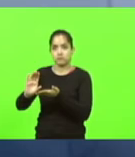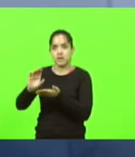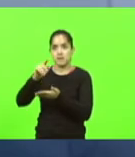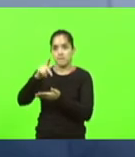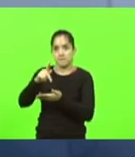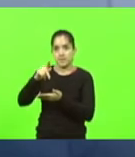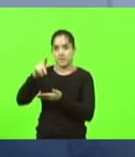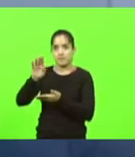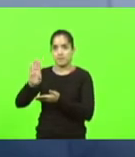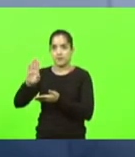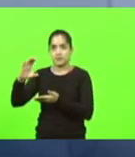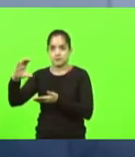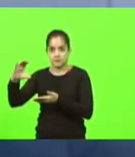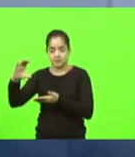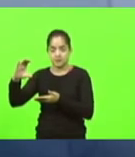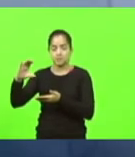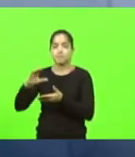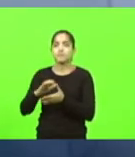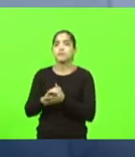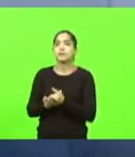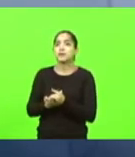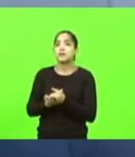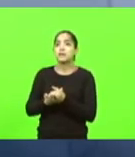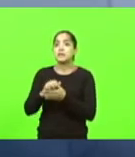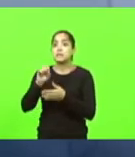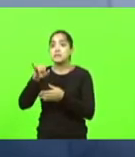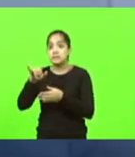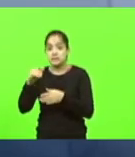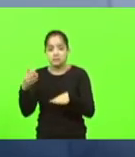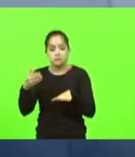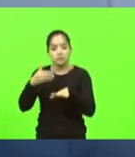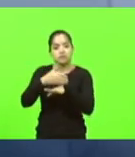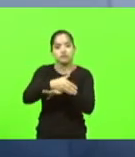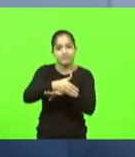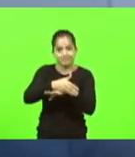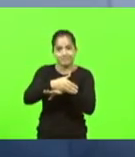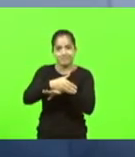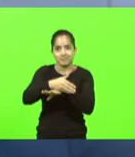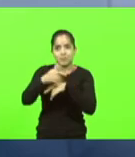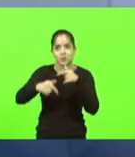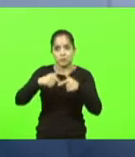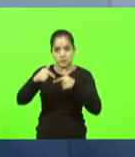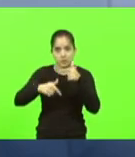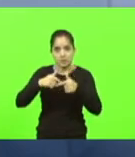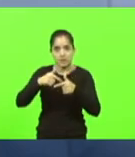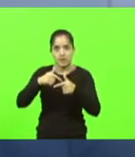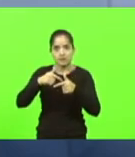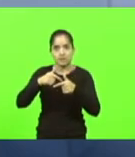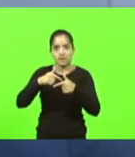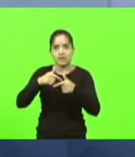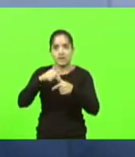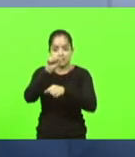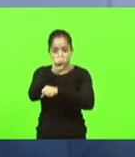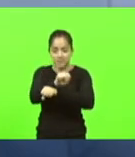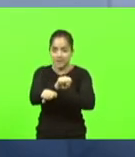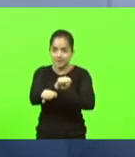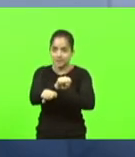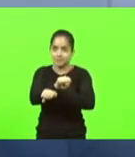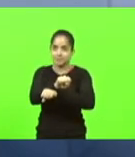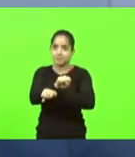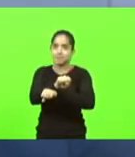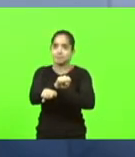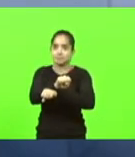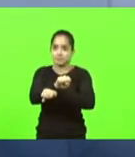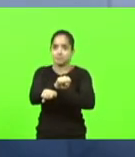de prestação continuada, se ela arruma um emprego, hoje o benefício é apenas suspenso. Até essa alteração teve